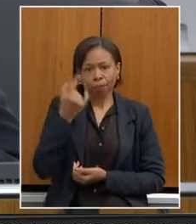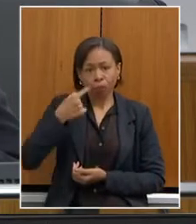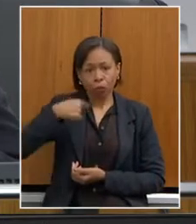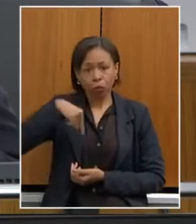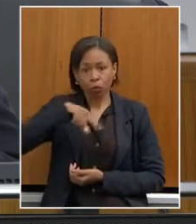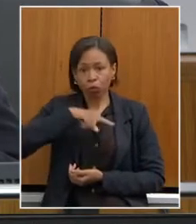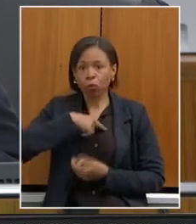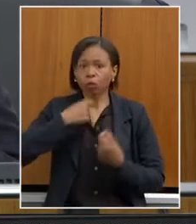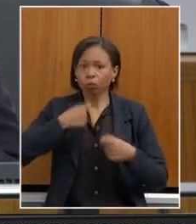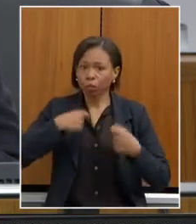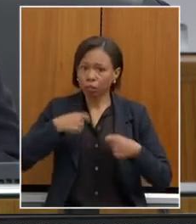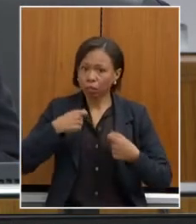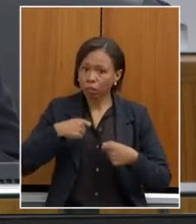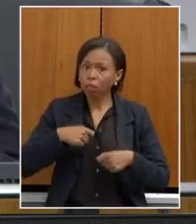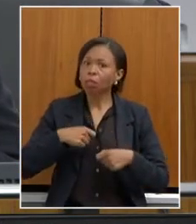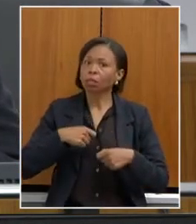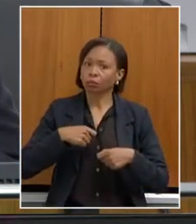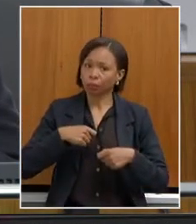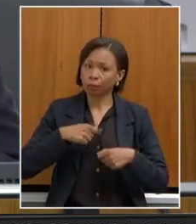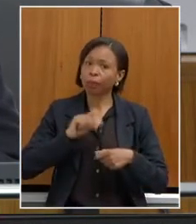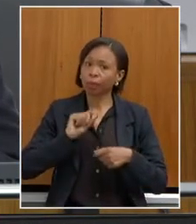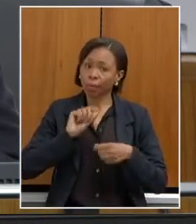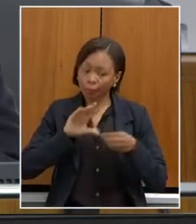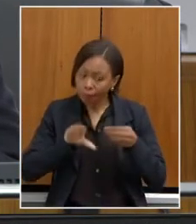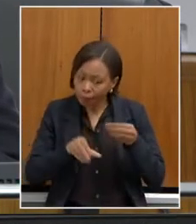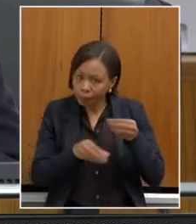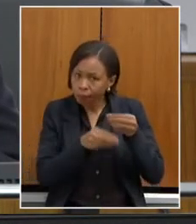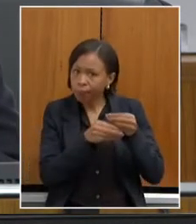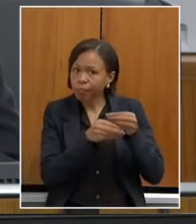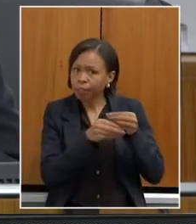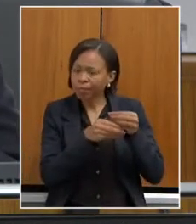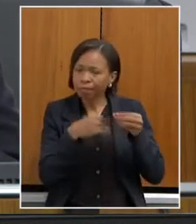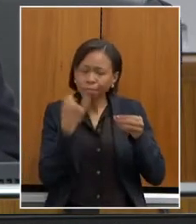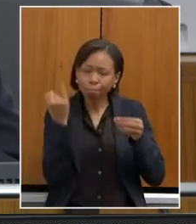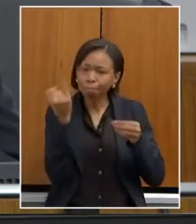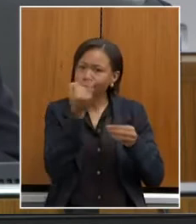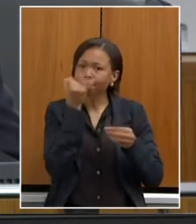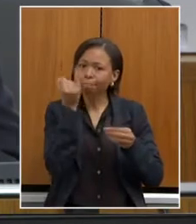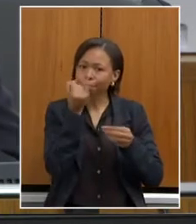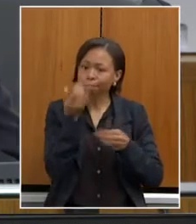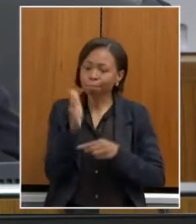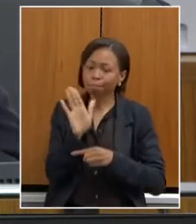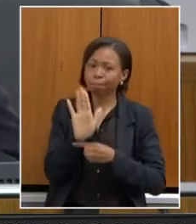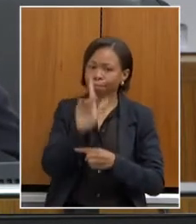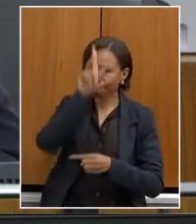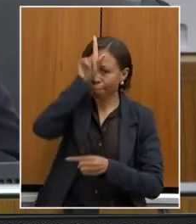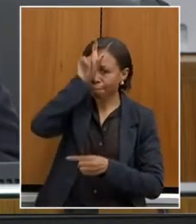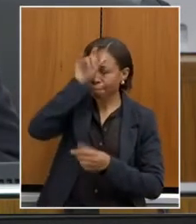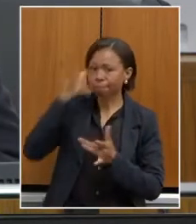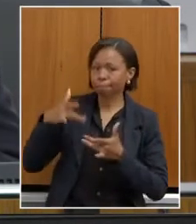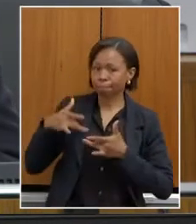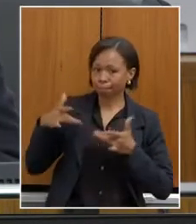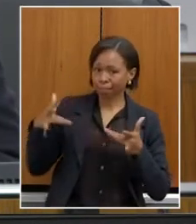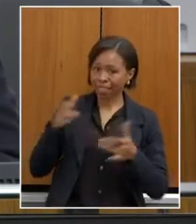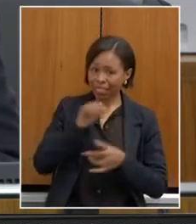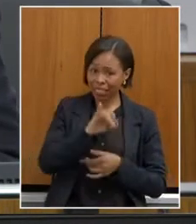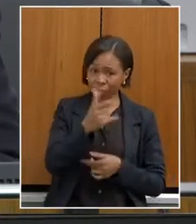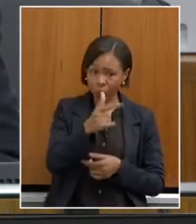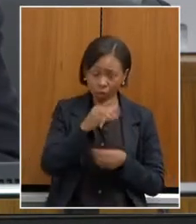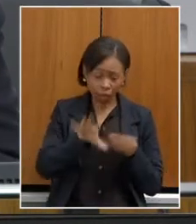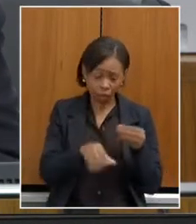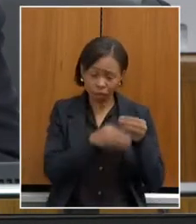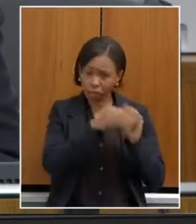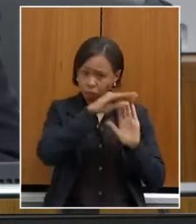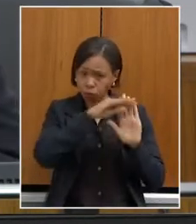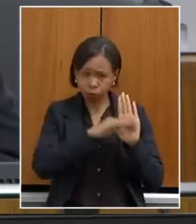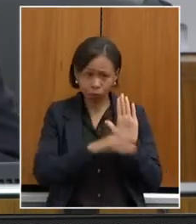práticos a emenda é fundamental no custeio de vários filantrópicos sem as emendas eles não conseguiriam sair do